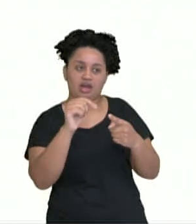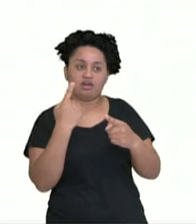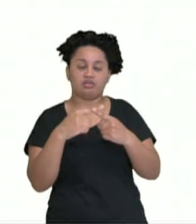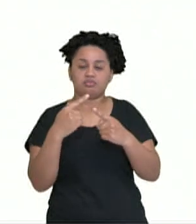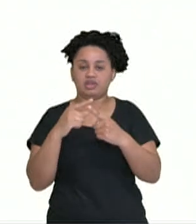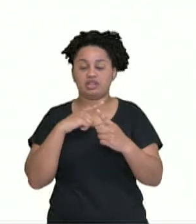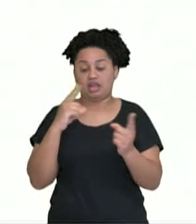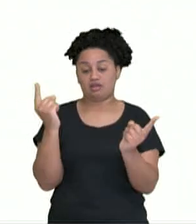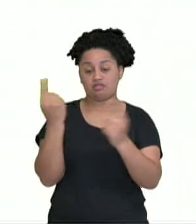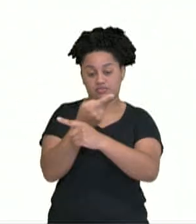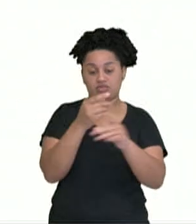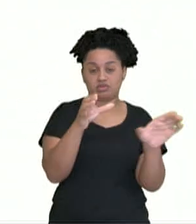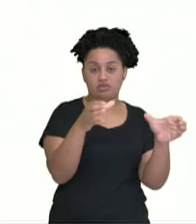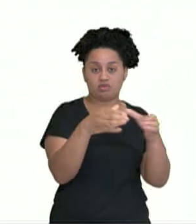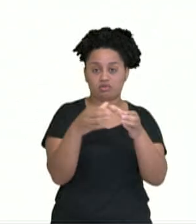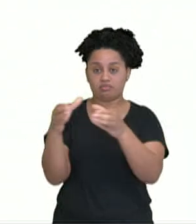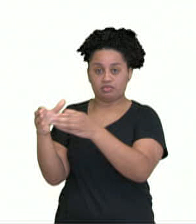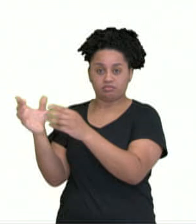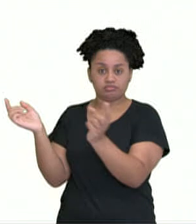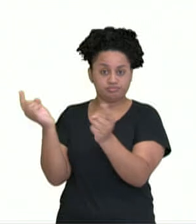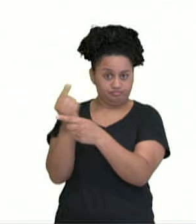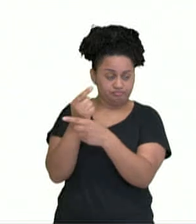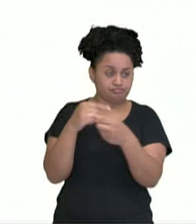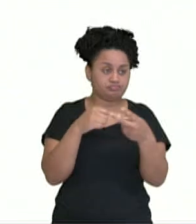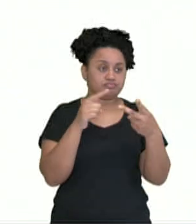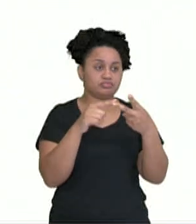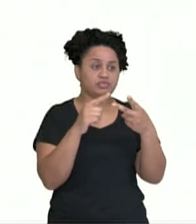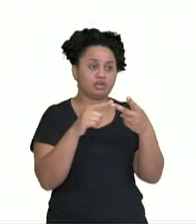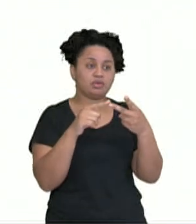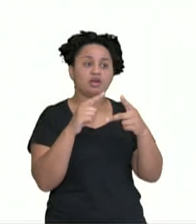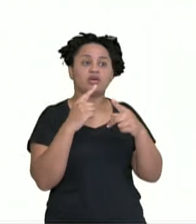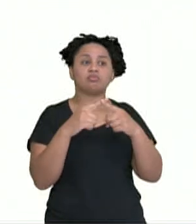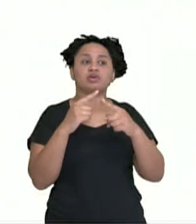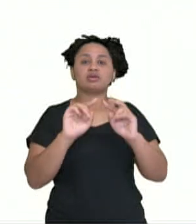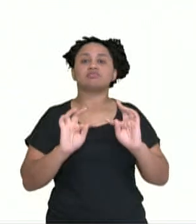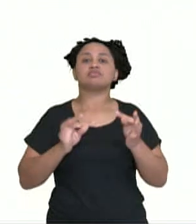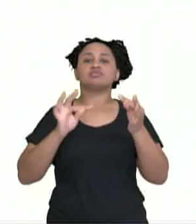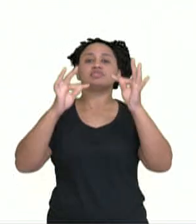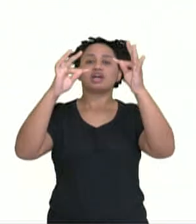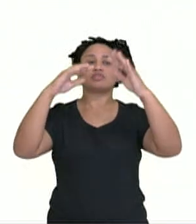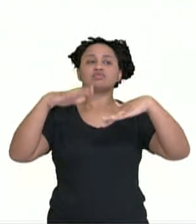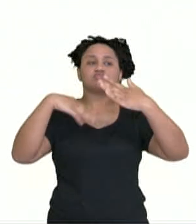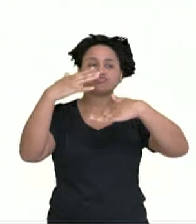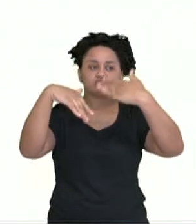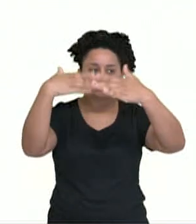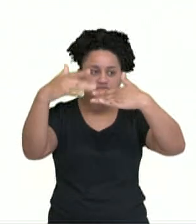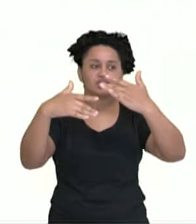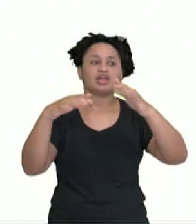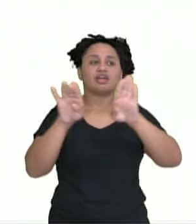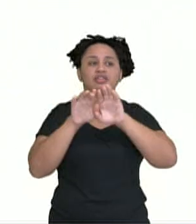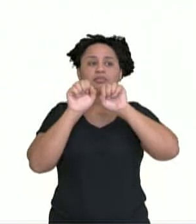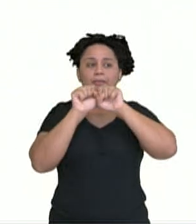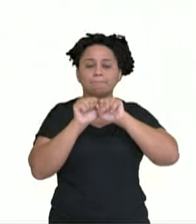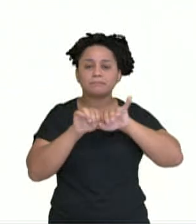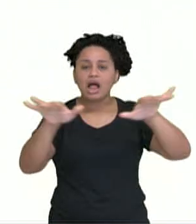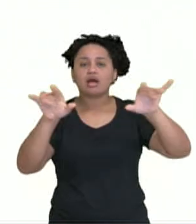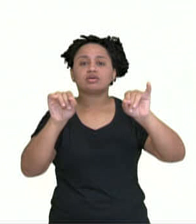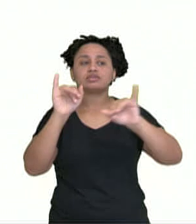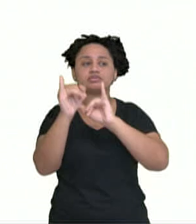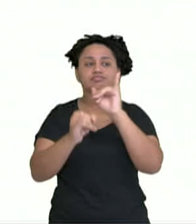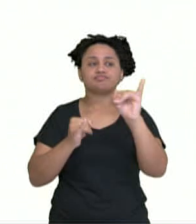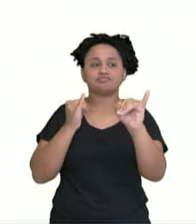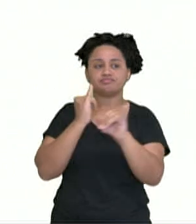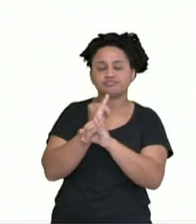porque ele possibilita essas competições por equipes. Alternativa B, por causa do avanço da tecnologia, a expansão